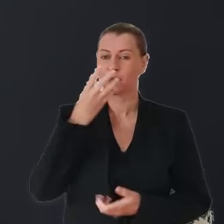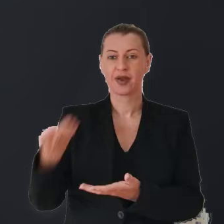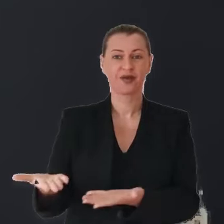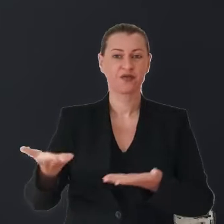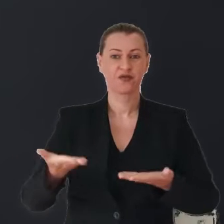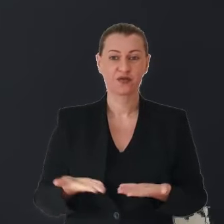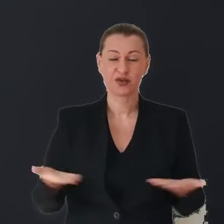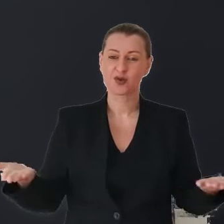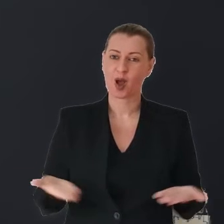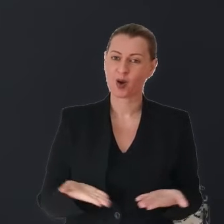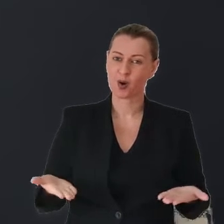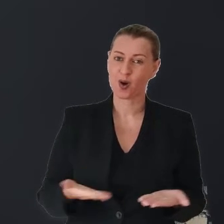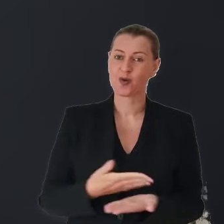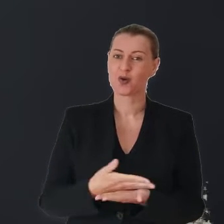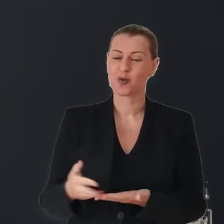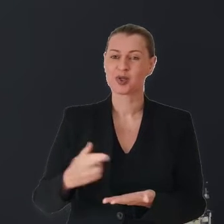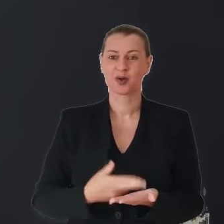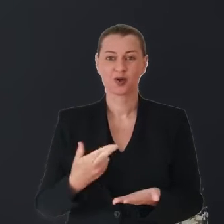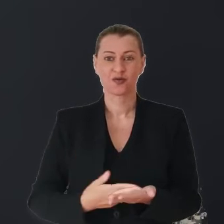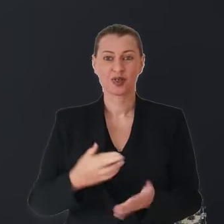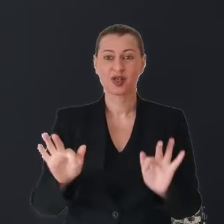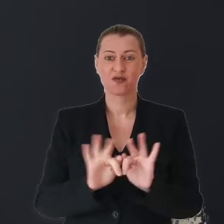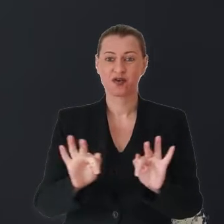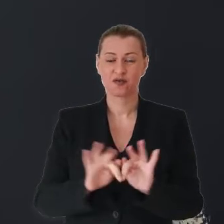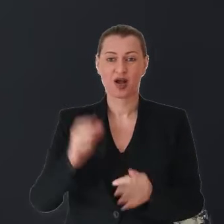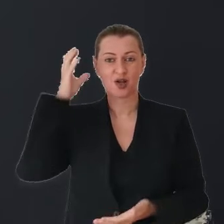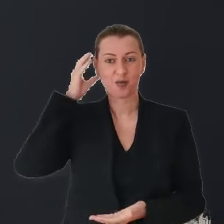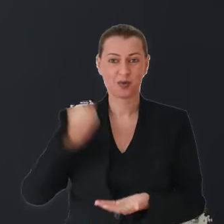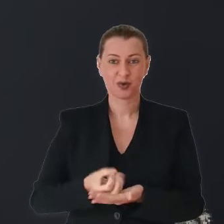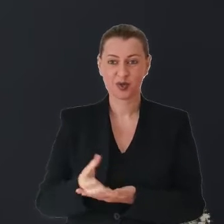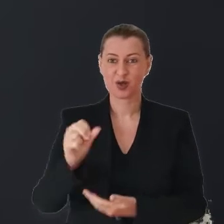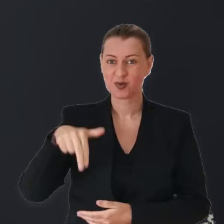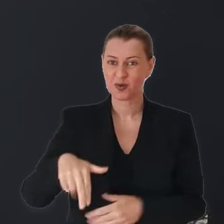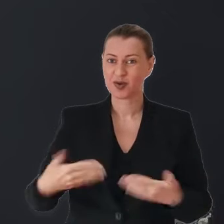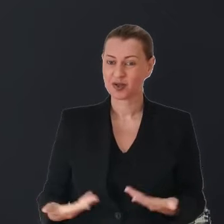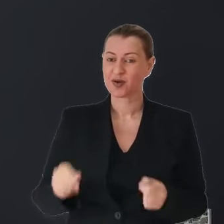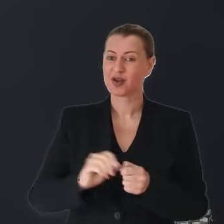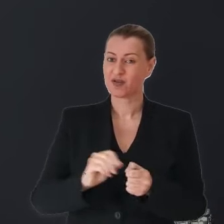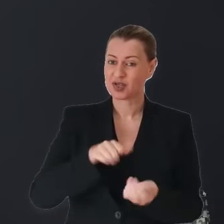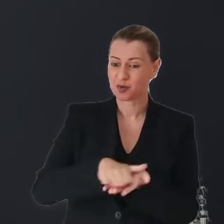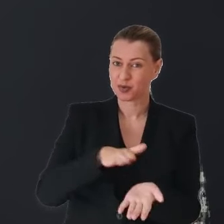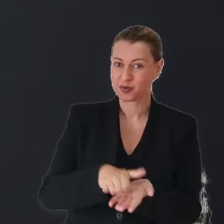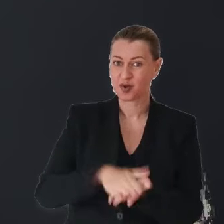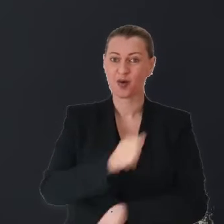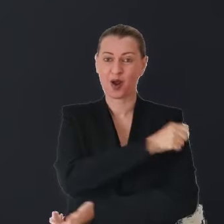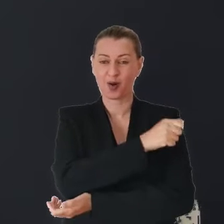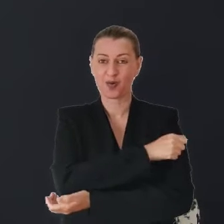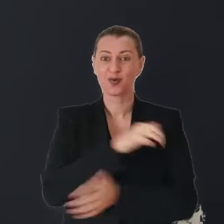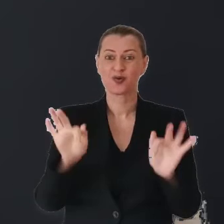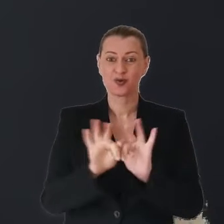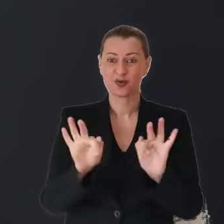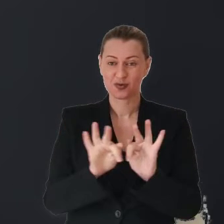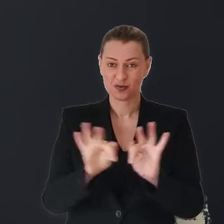Sejam bem-vindos. Está no ar mais um Revista Fevale Podcast On, uma produção dos acadêmicos de jornalismo